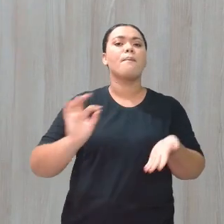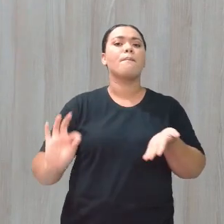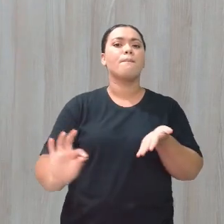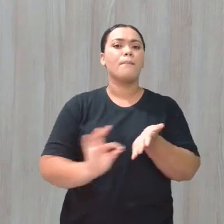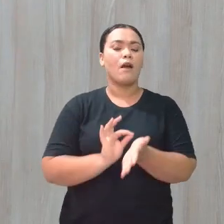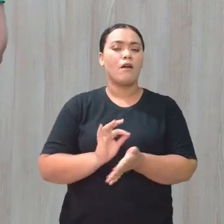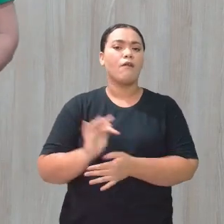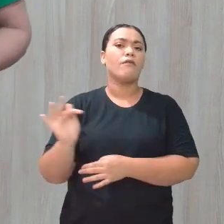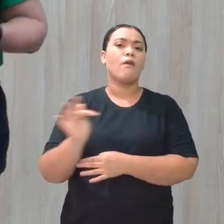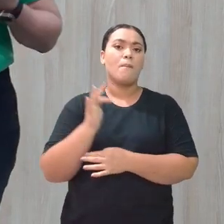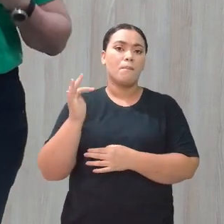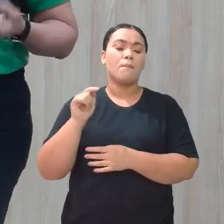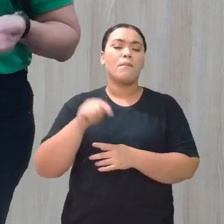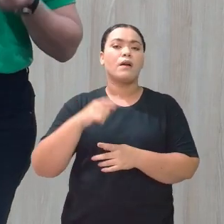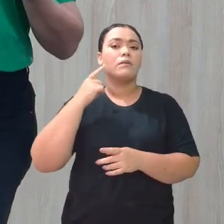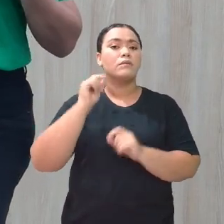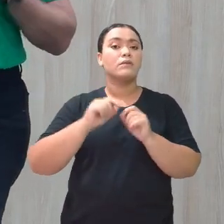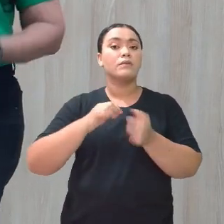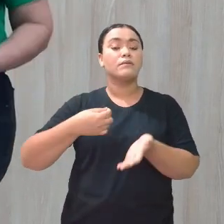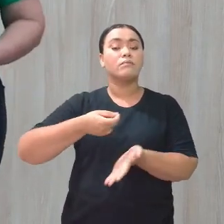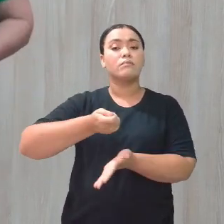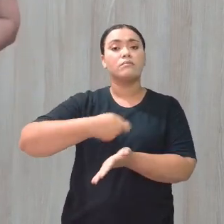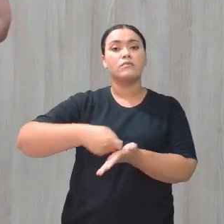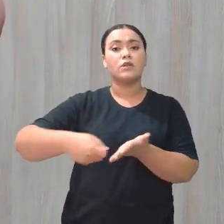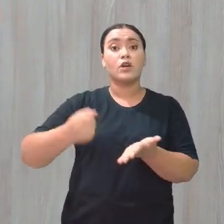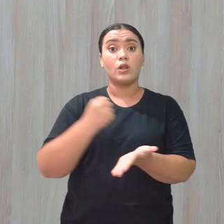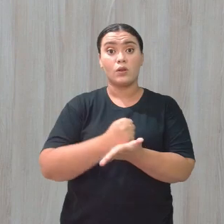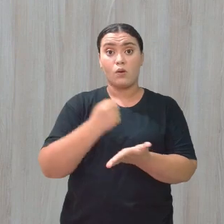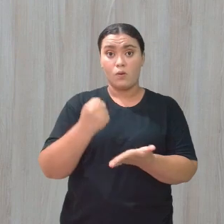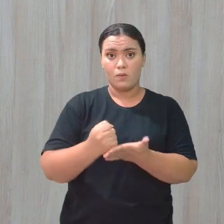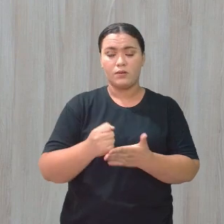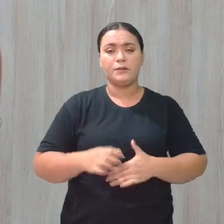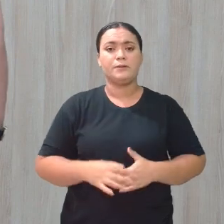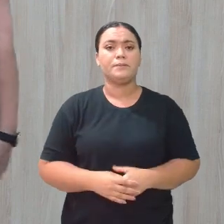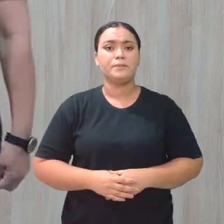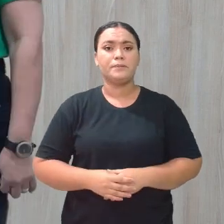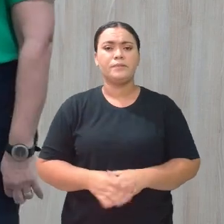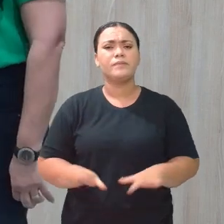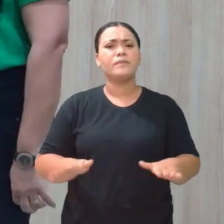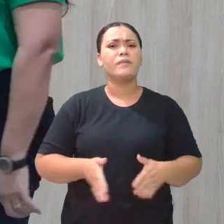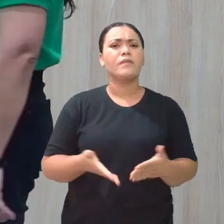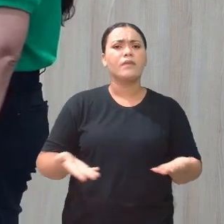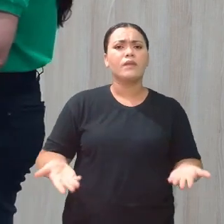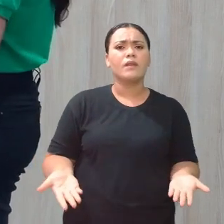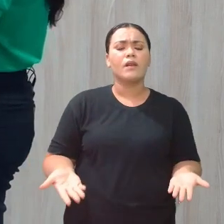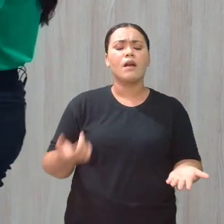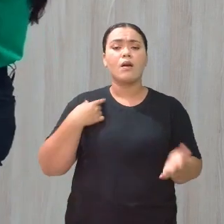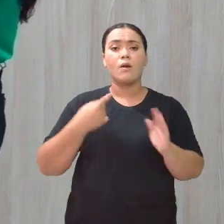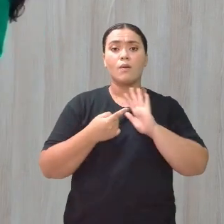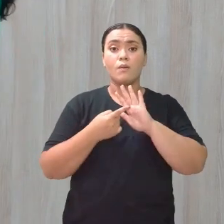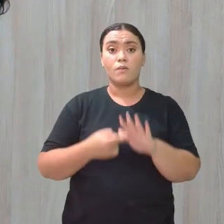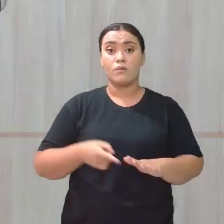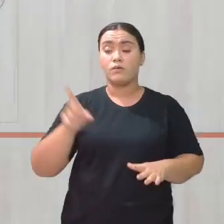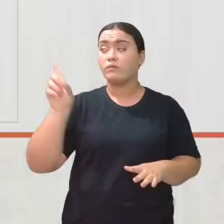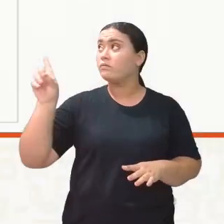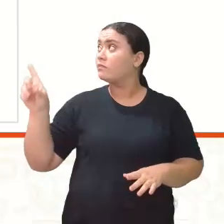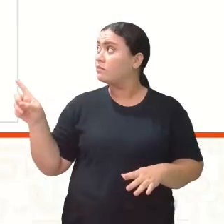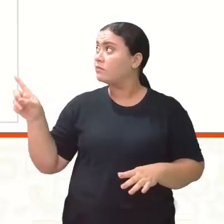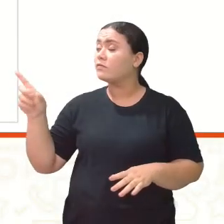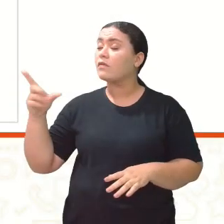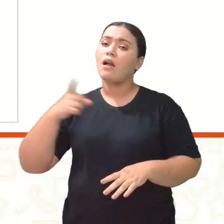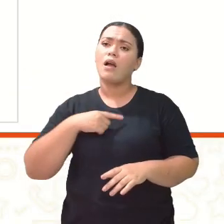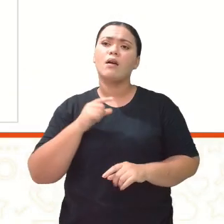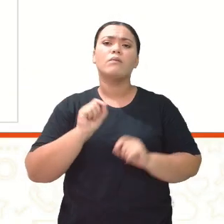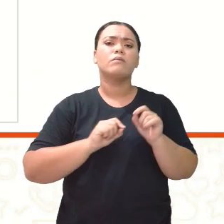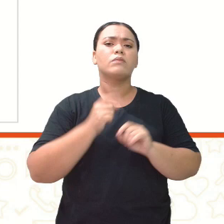formalizada por meio da assinatura de documento para esse fim. Então, eu trouxe novamente esse